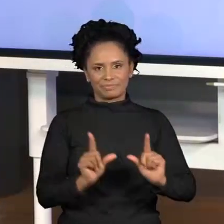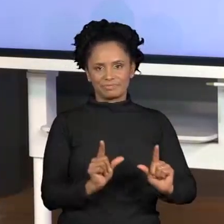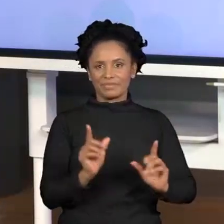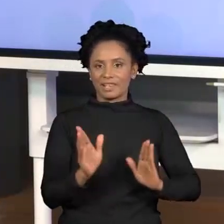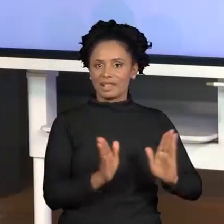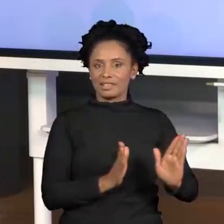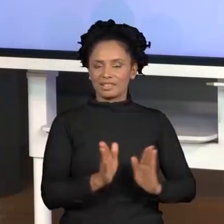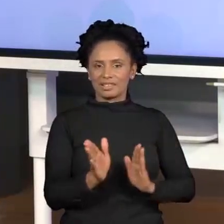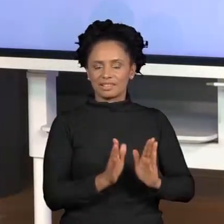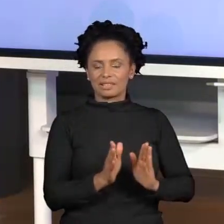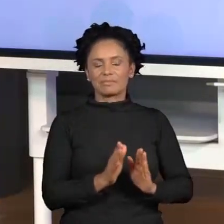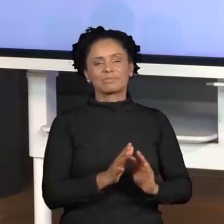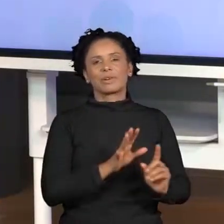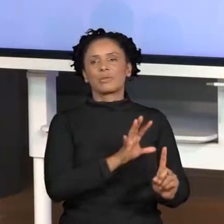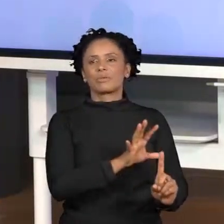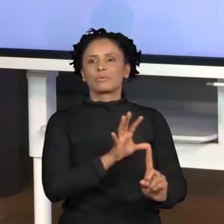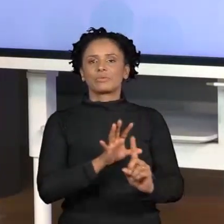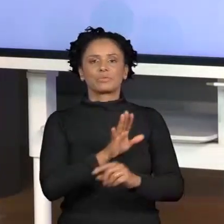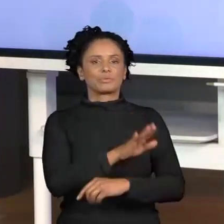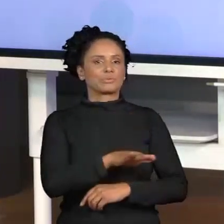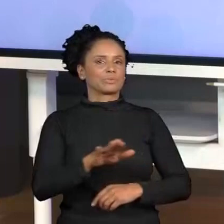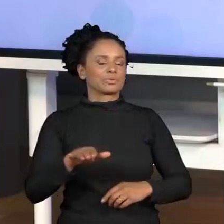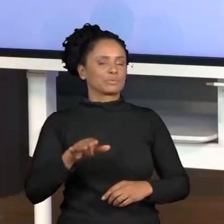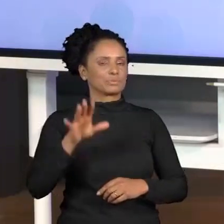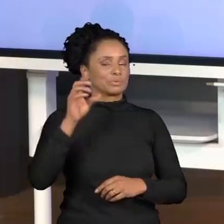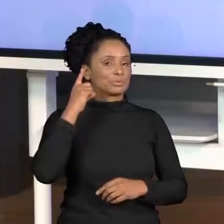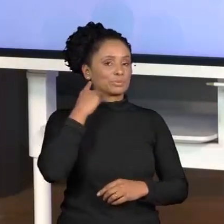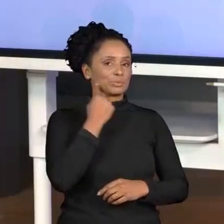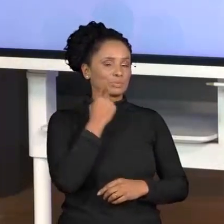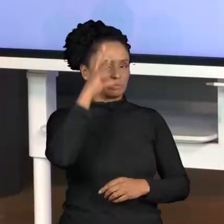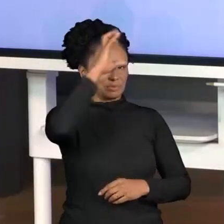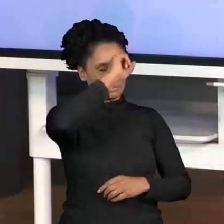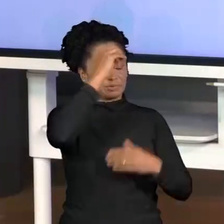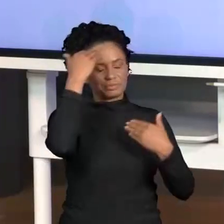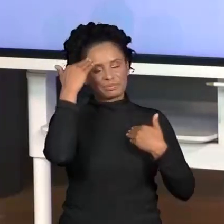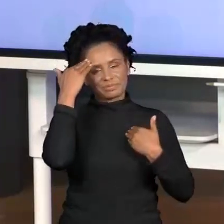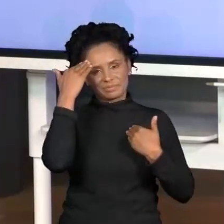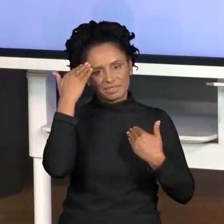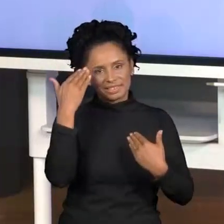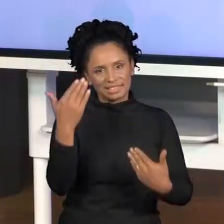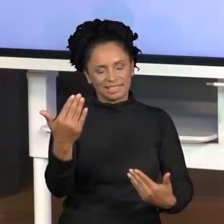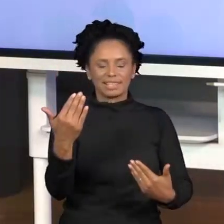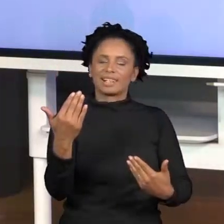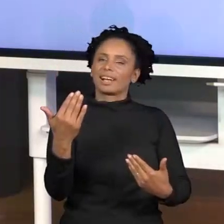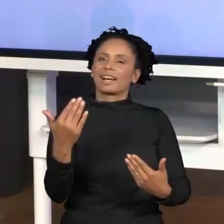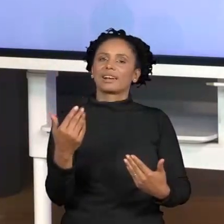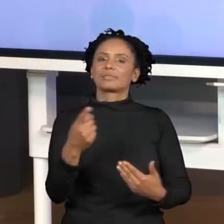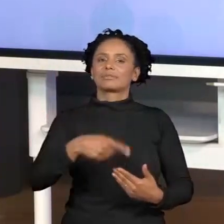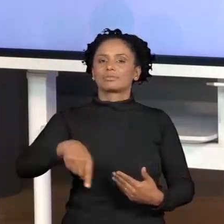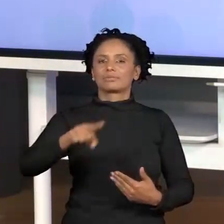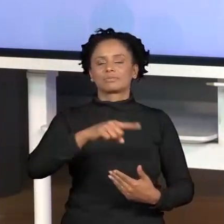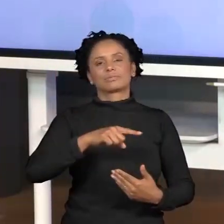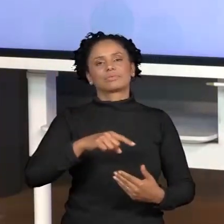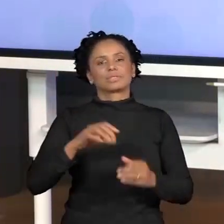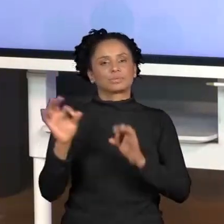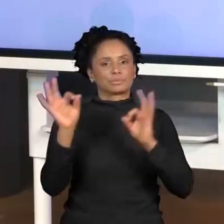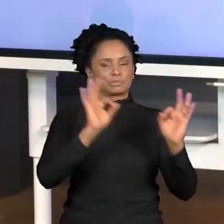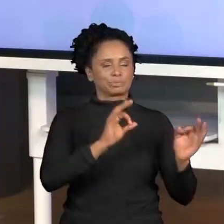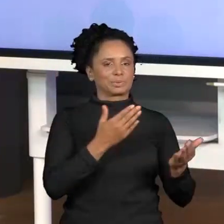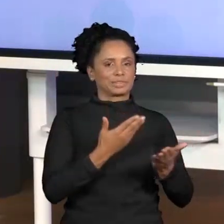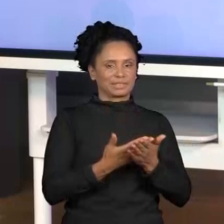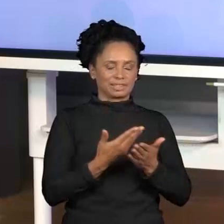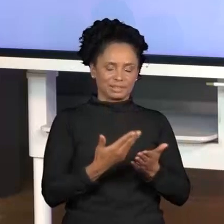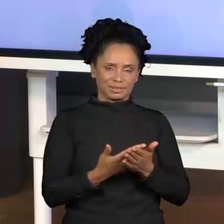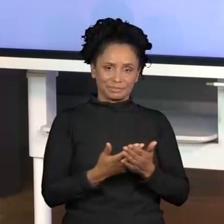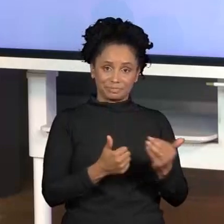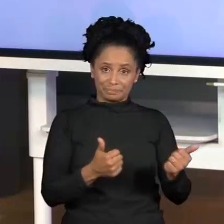essa aula para muito mais pessoas. Então, muito obrigado por sempre estar aí compartilhando, dividindo essa aula aí com